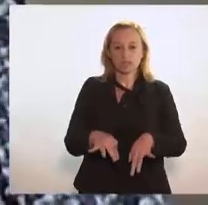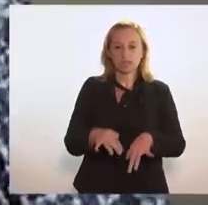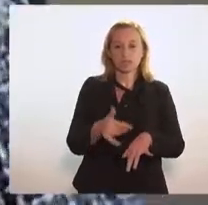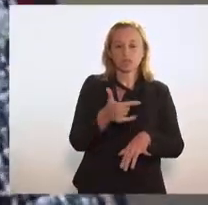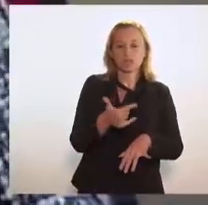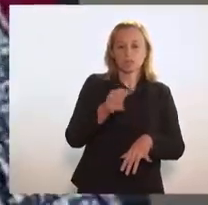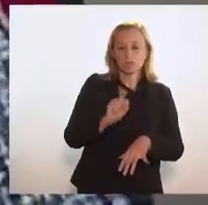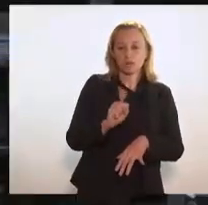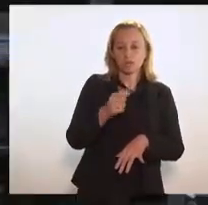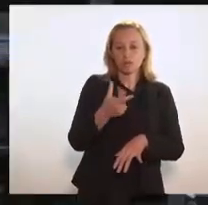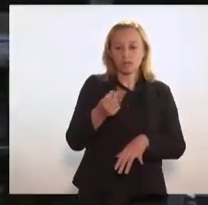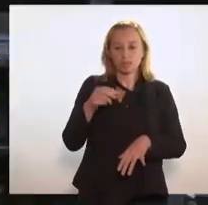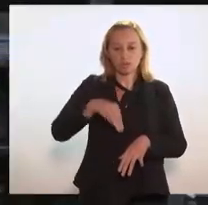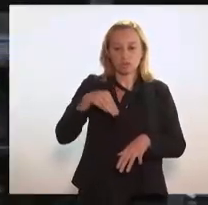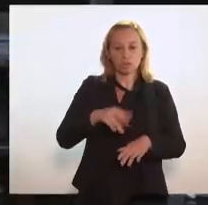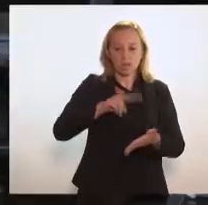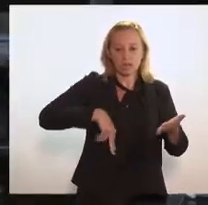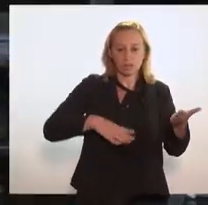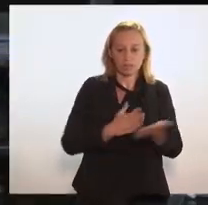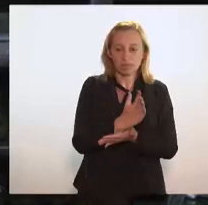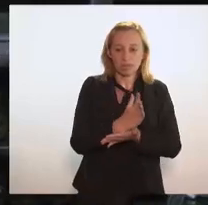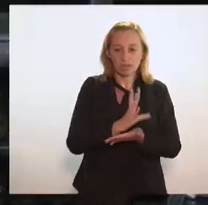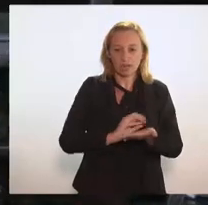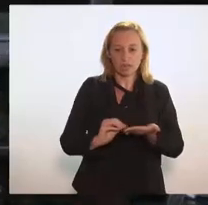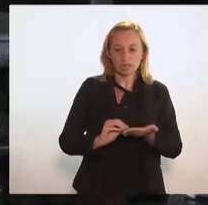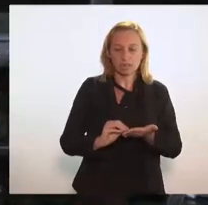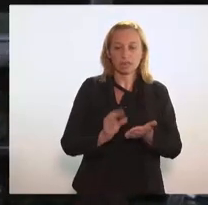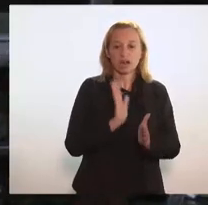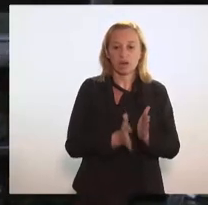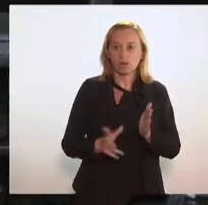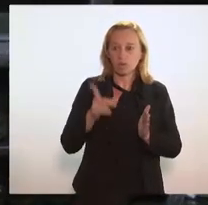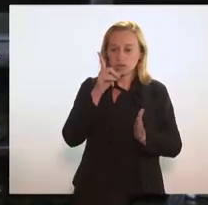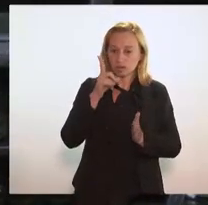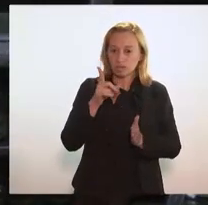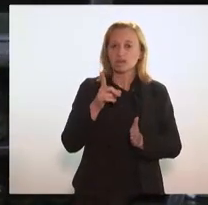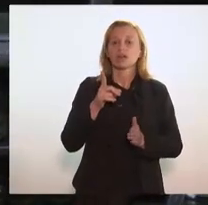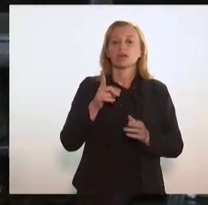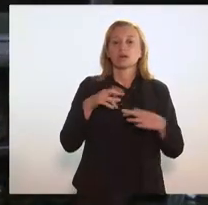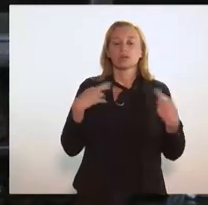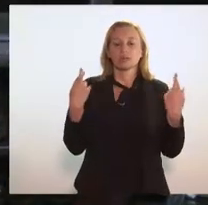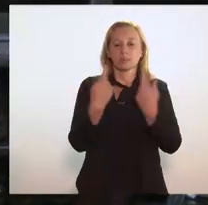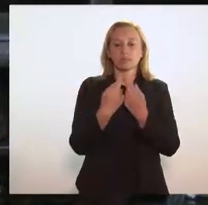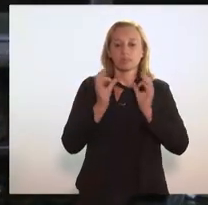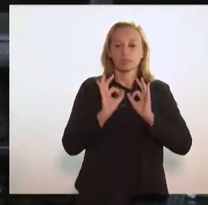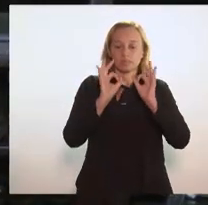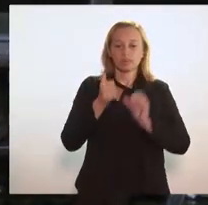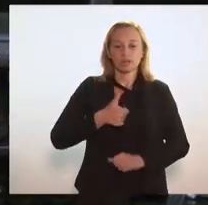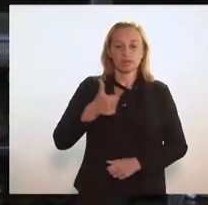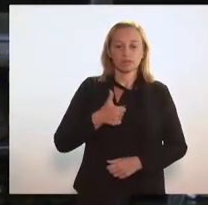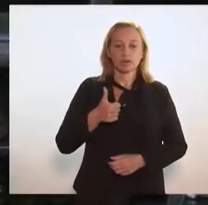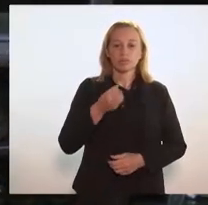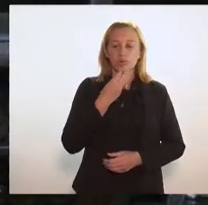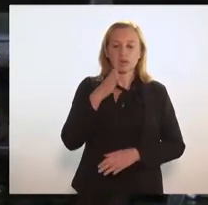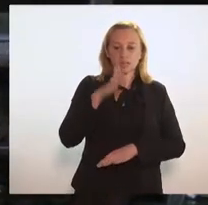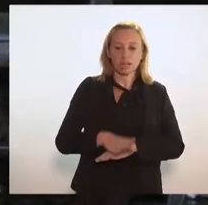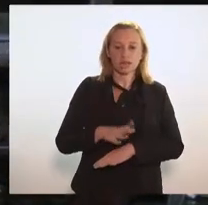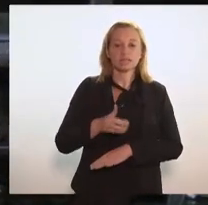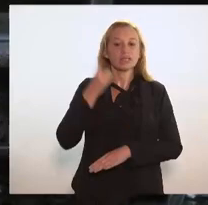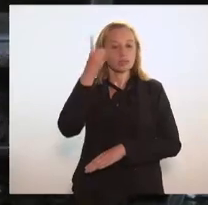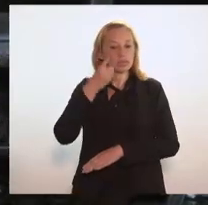18:20 lida e aprovada a ata passa-se a ordem da primeira seção Boa tarde deputada Lucinha